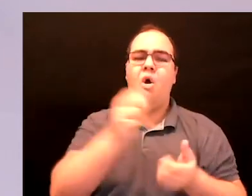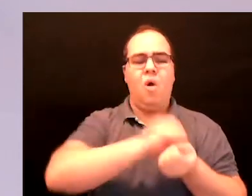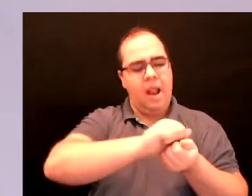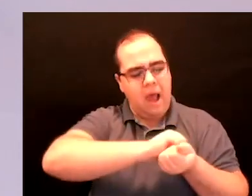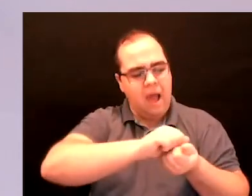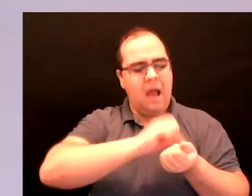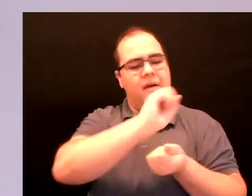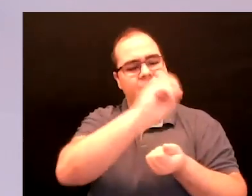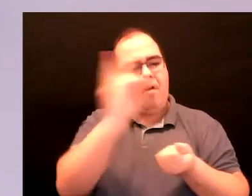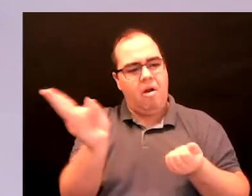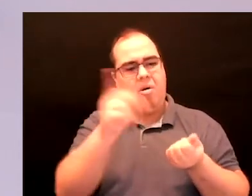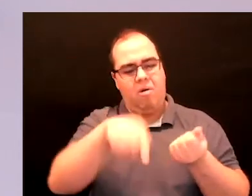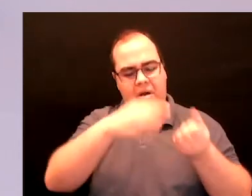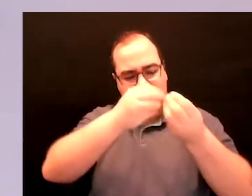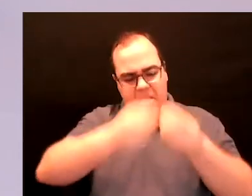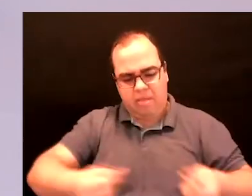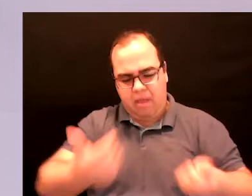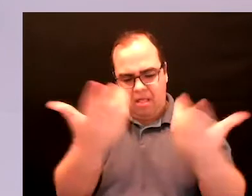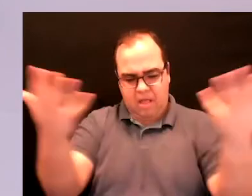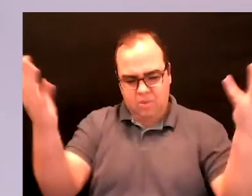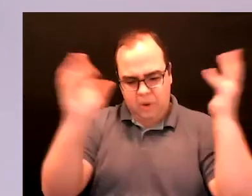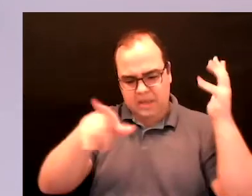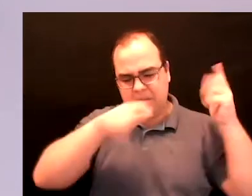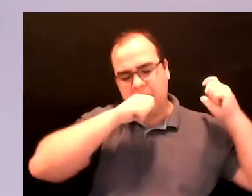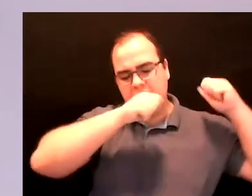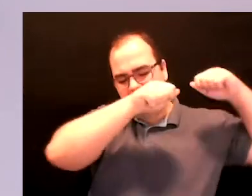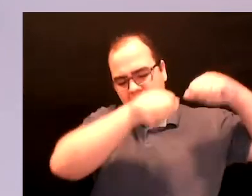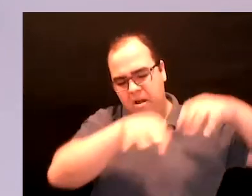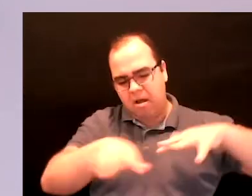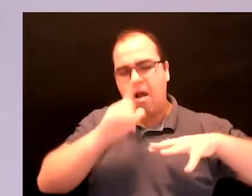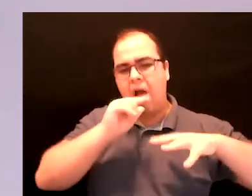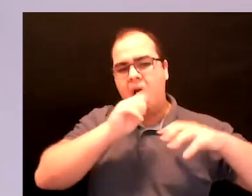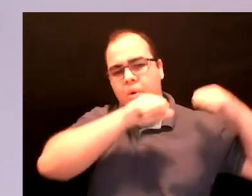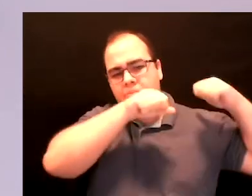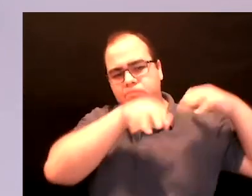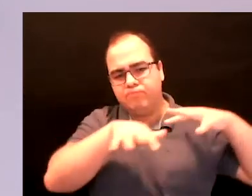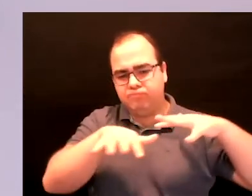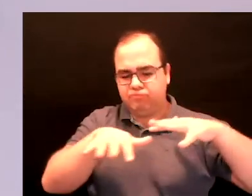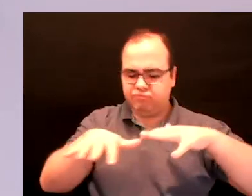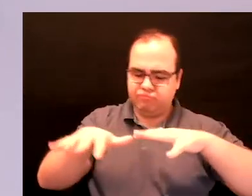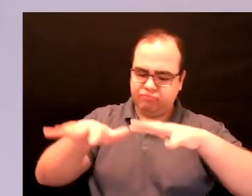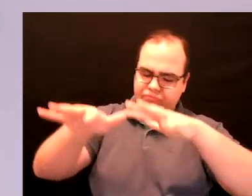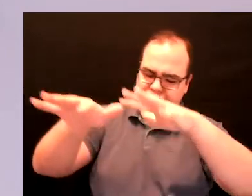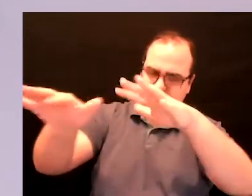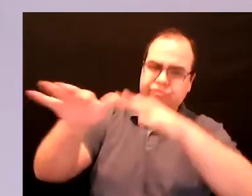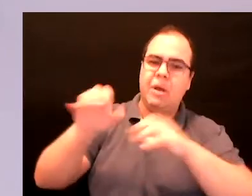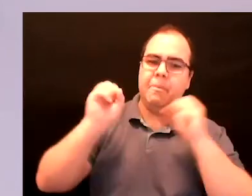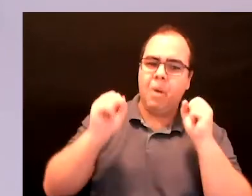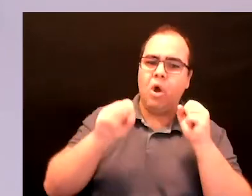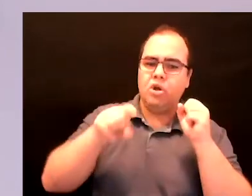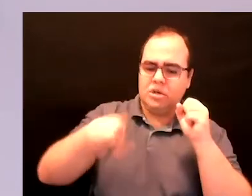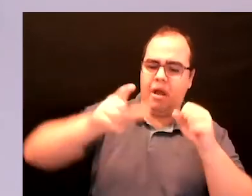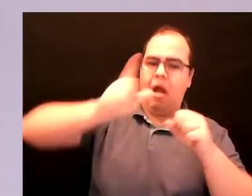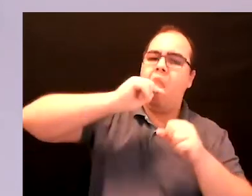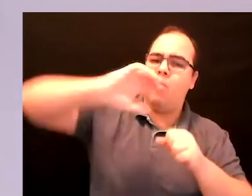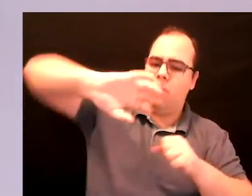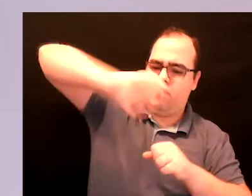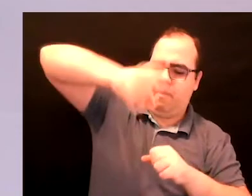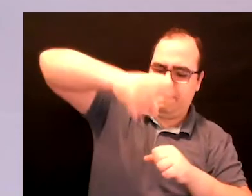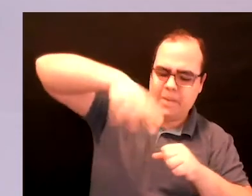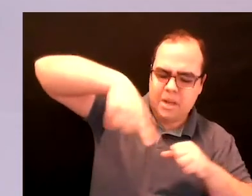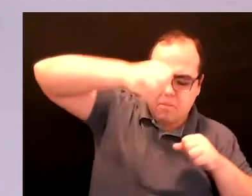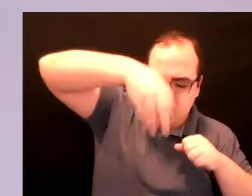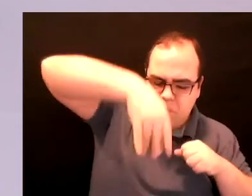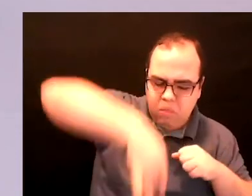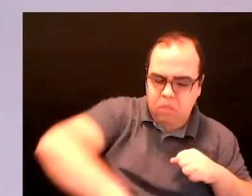lava ou se eles caem na natureza, eles normalmente vão parar nas águas. E essa água, seja se desce na nossa pia ou se cai na rua